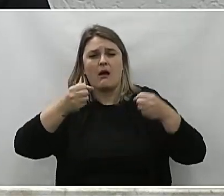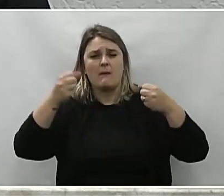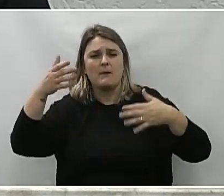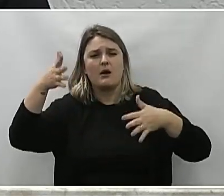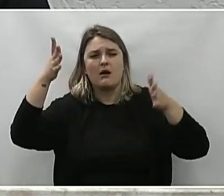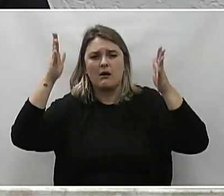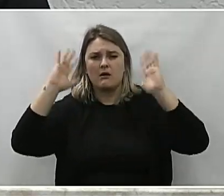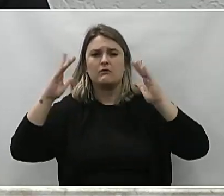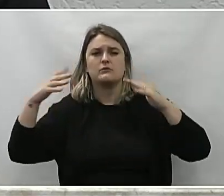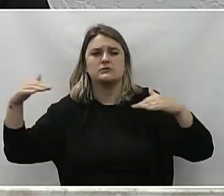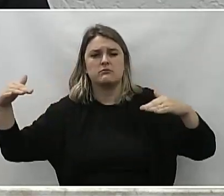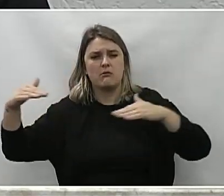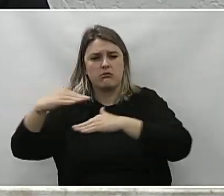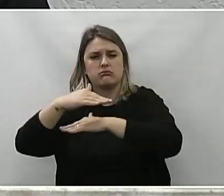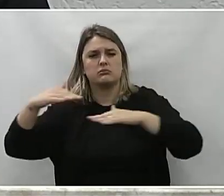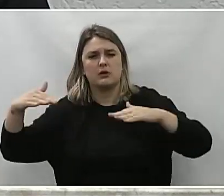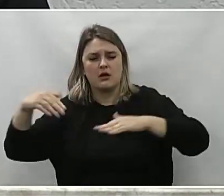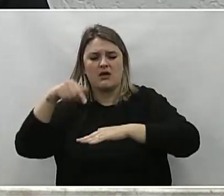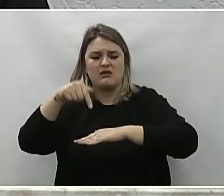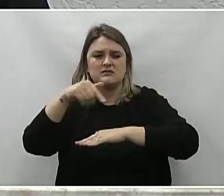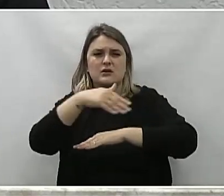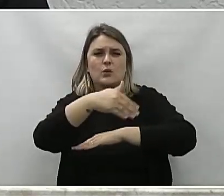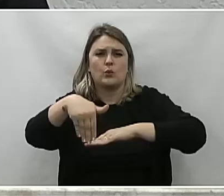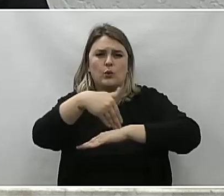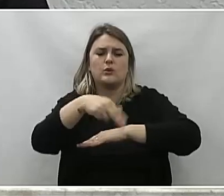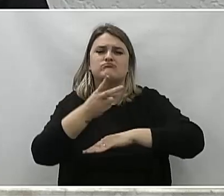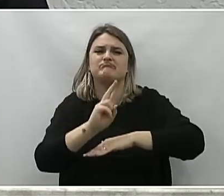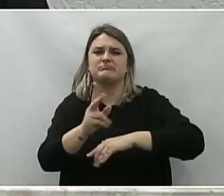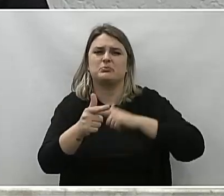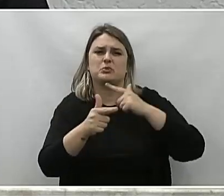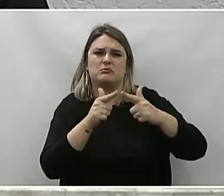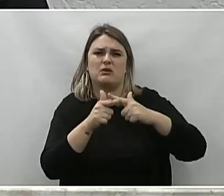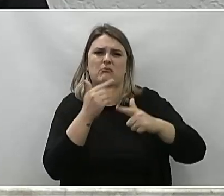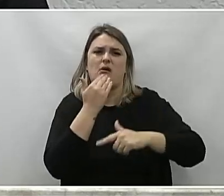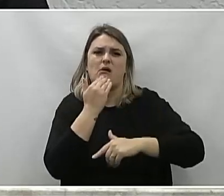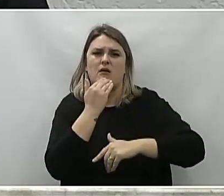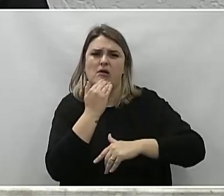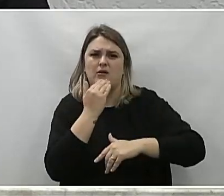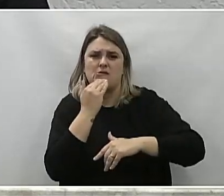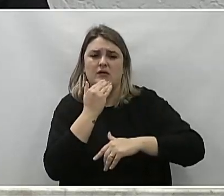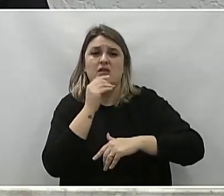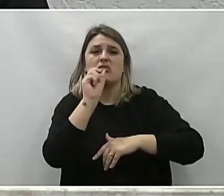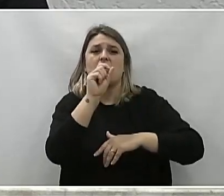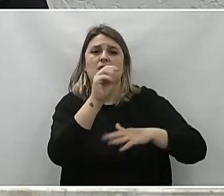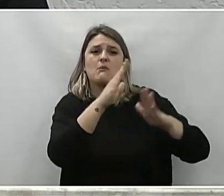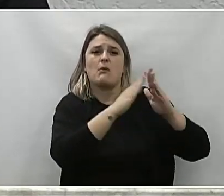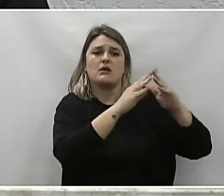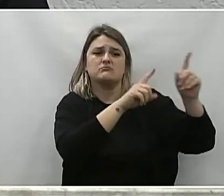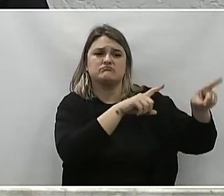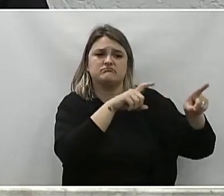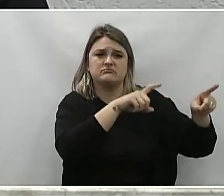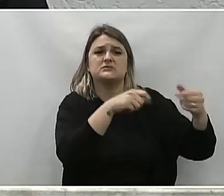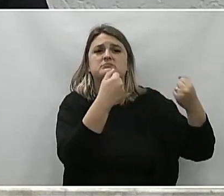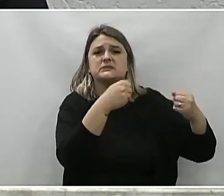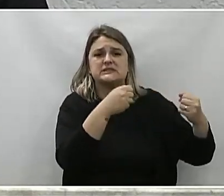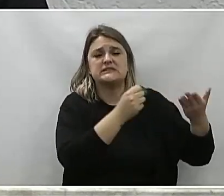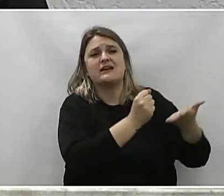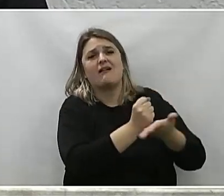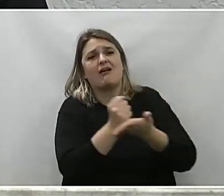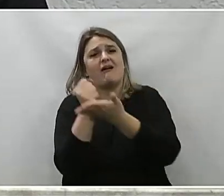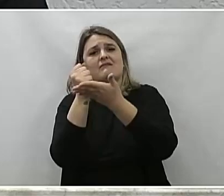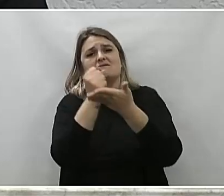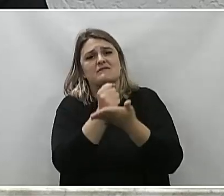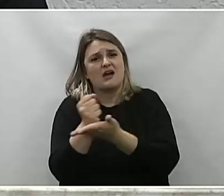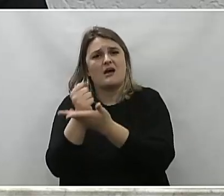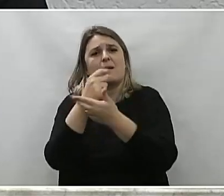de veículos pesados você faz necessária a manutenção dessa via para que todos os agricultores possam dar escoamento